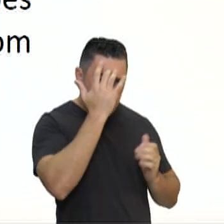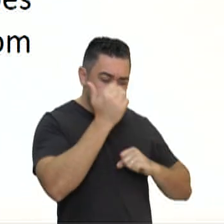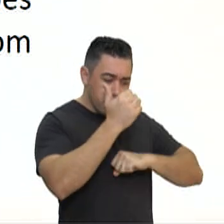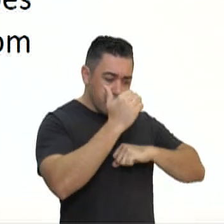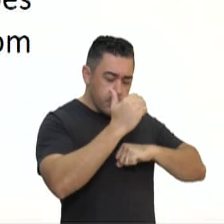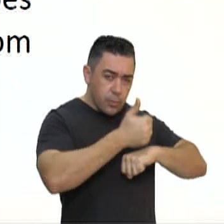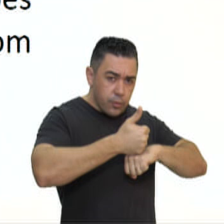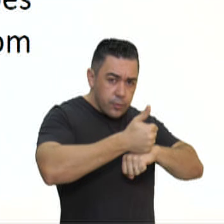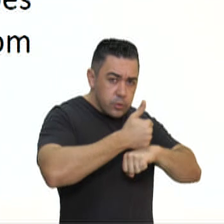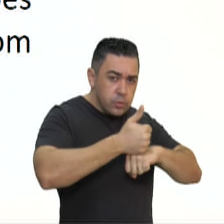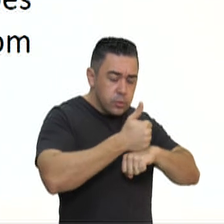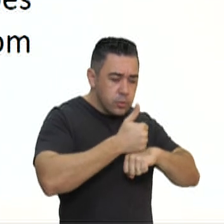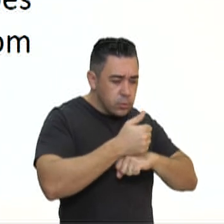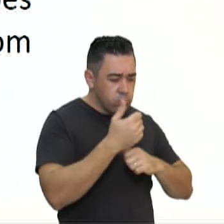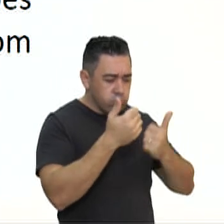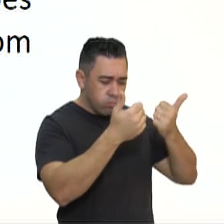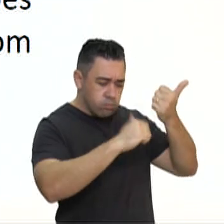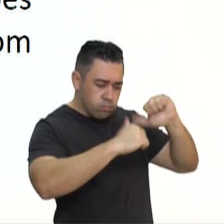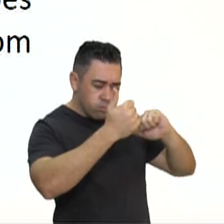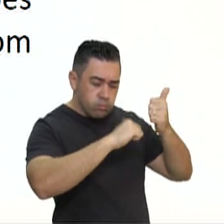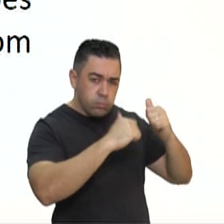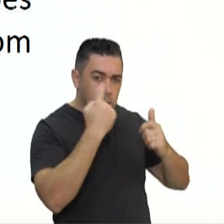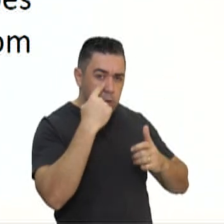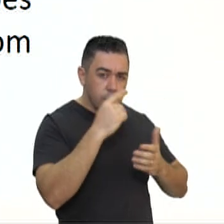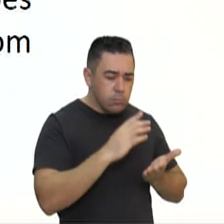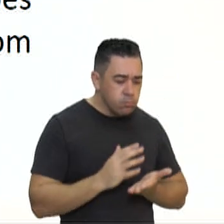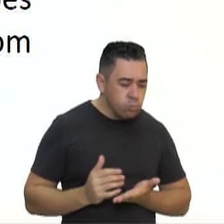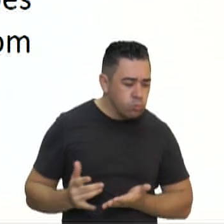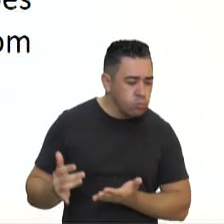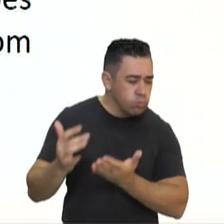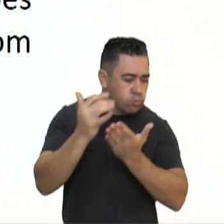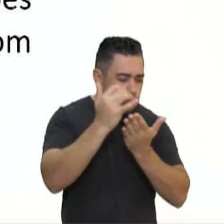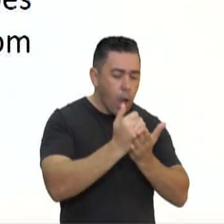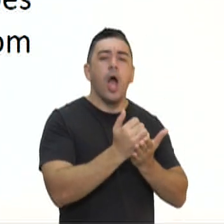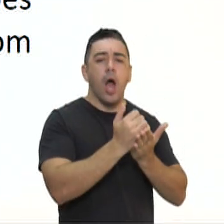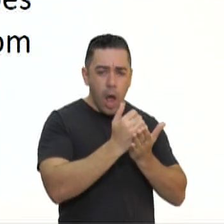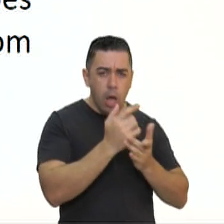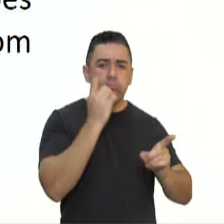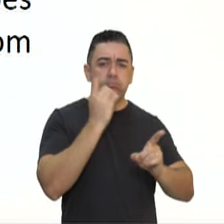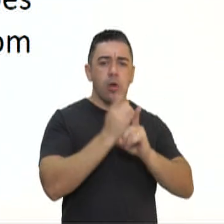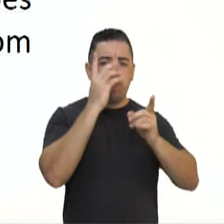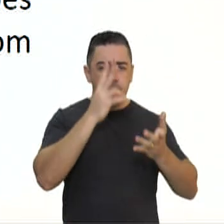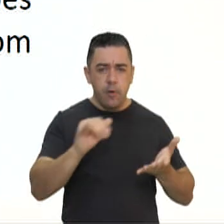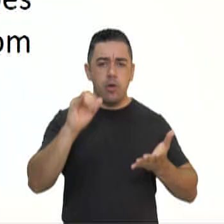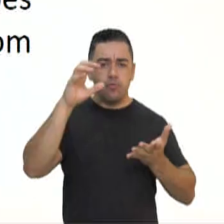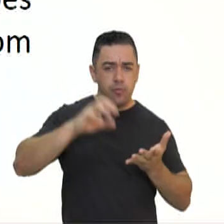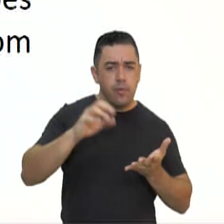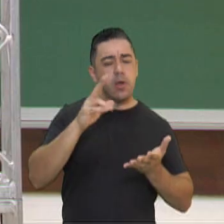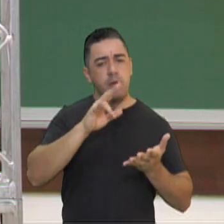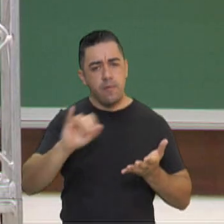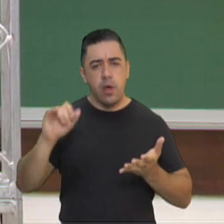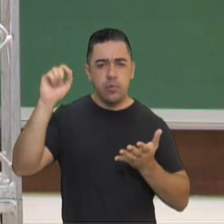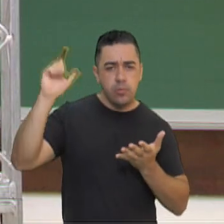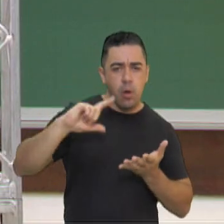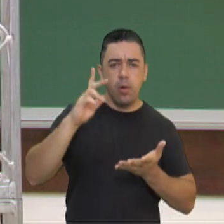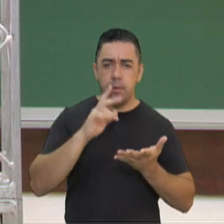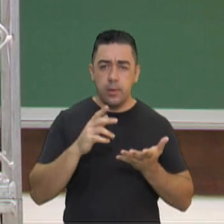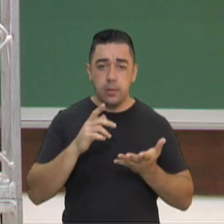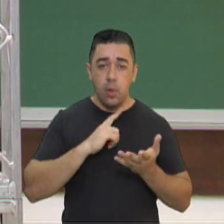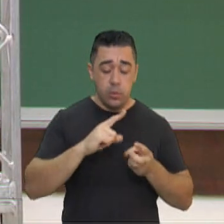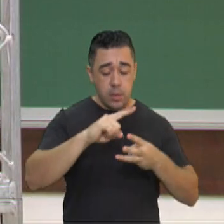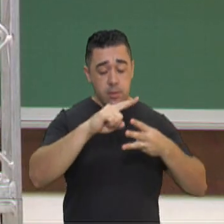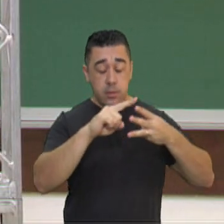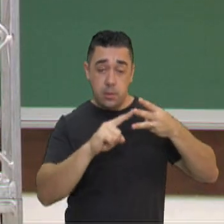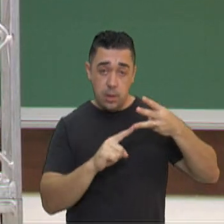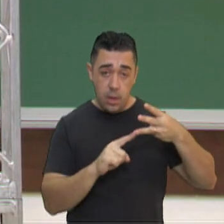vão coletar esses dados ali para formular essa previsão. Então, são dessas três maneiras juntas